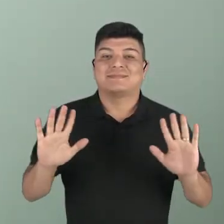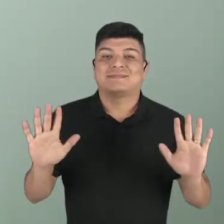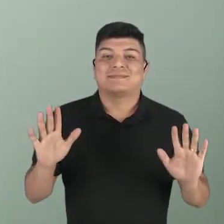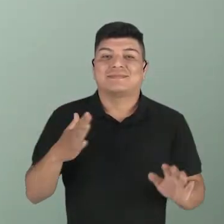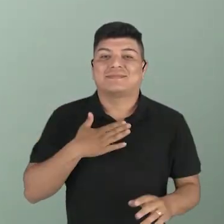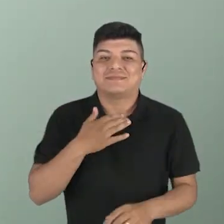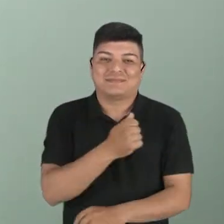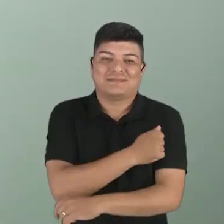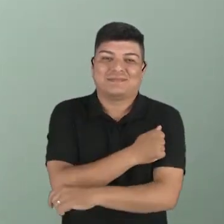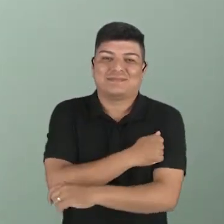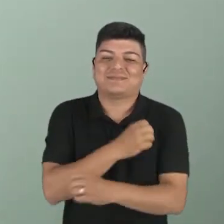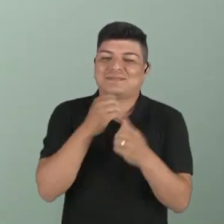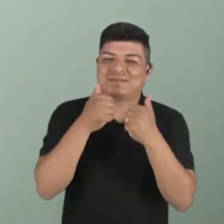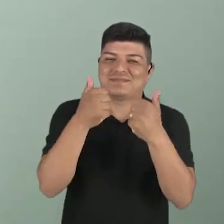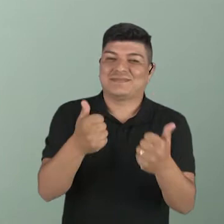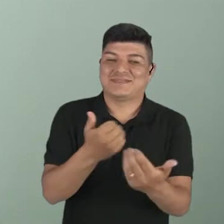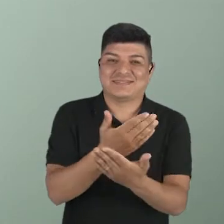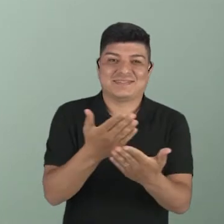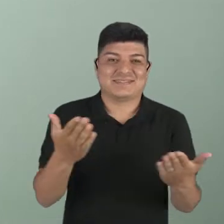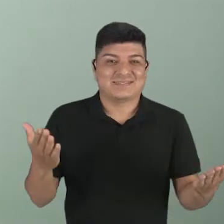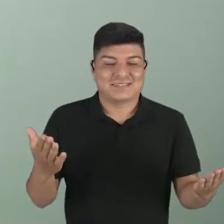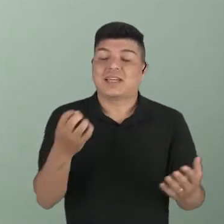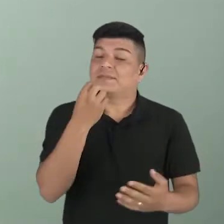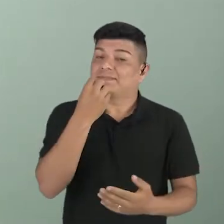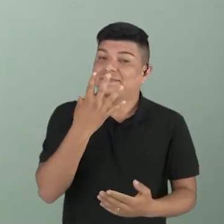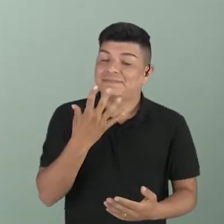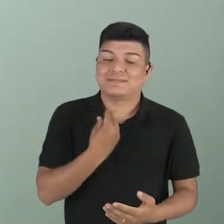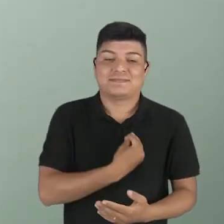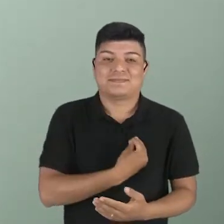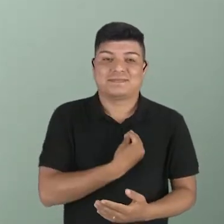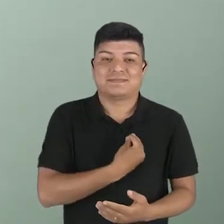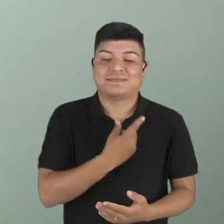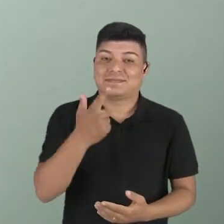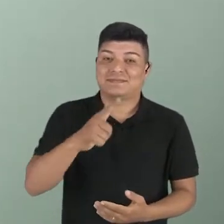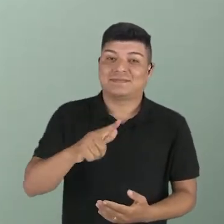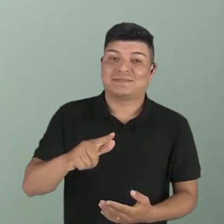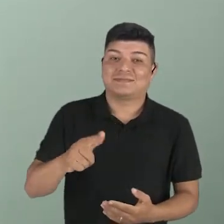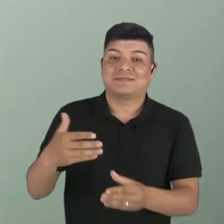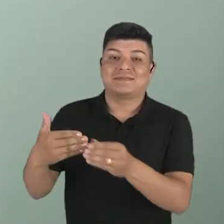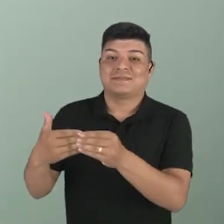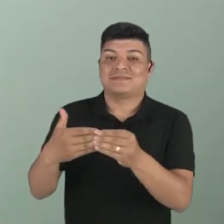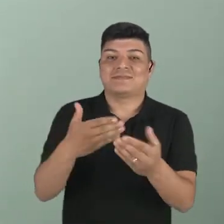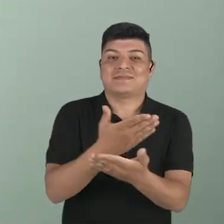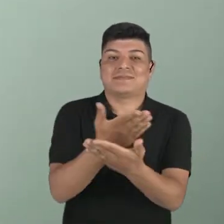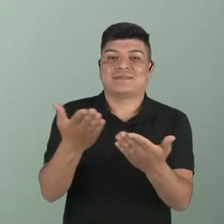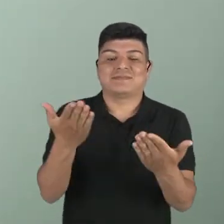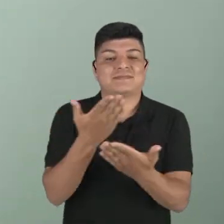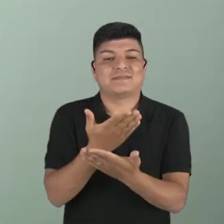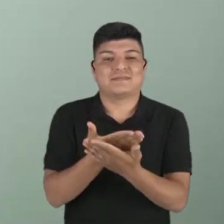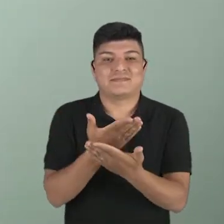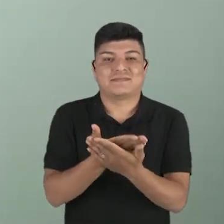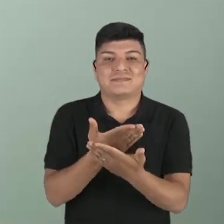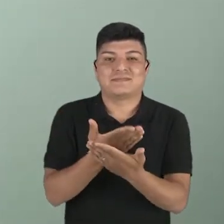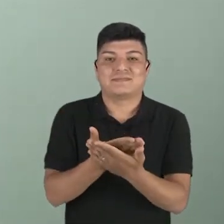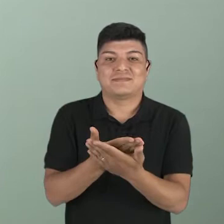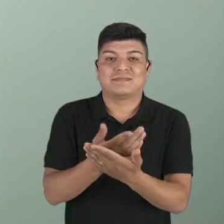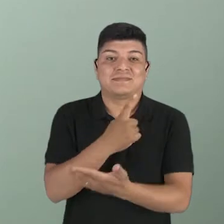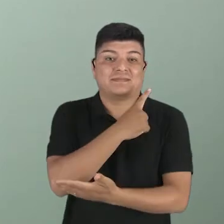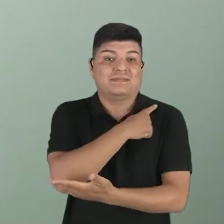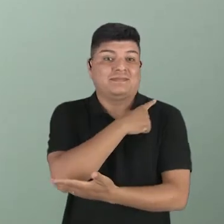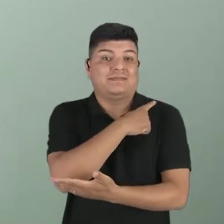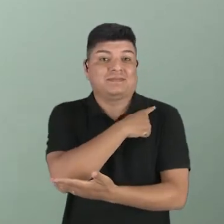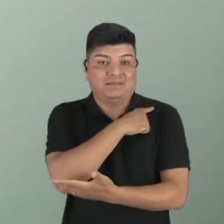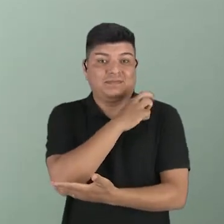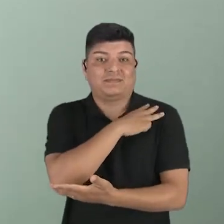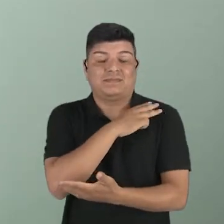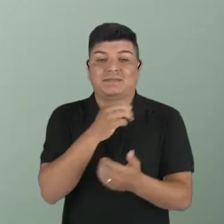Olá, meus queridos alunos, tudo bem com vocês? Que bom estar de volta para trazer para vocês mais uma aula para a primeira